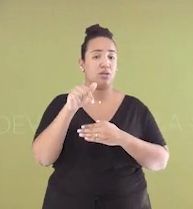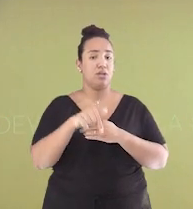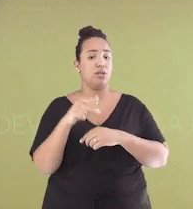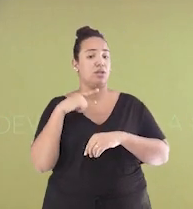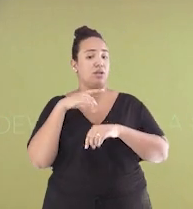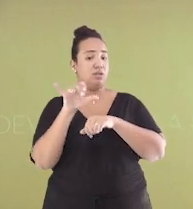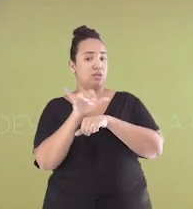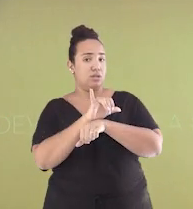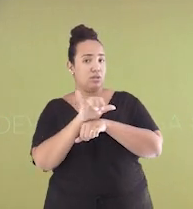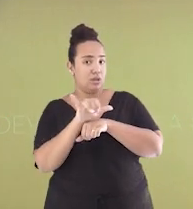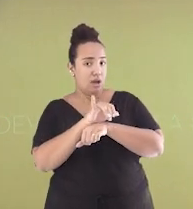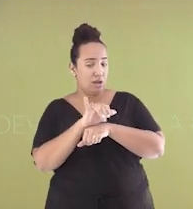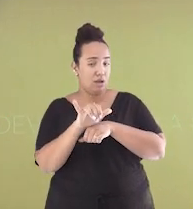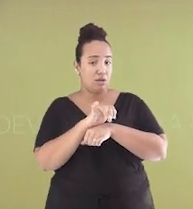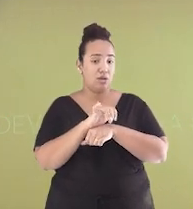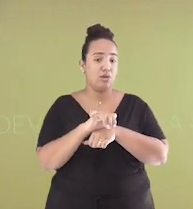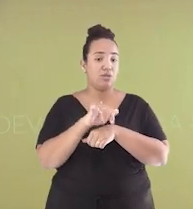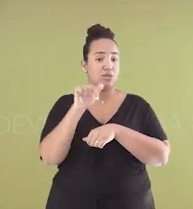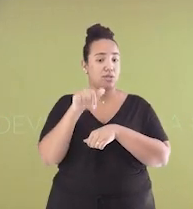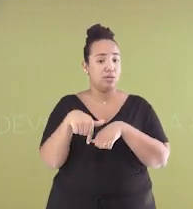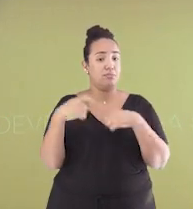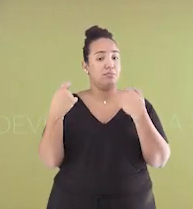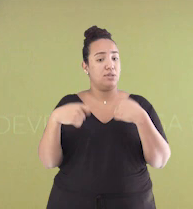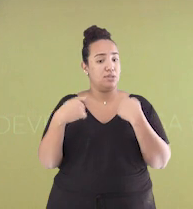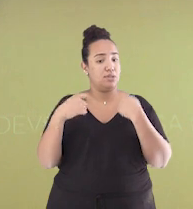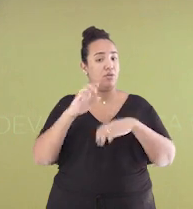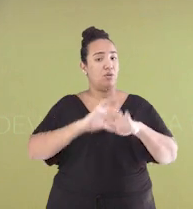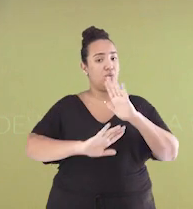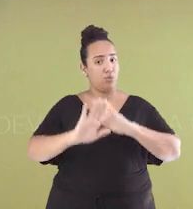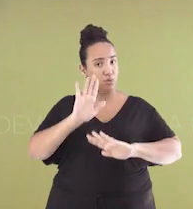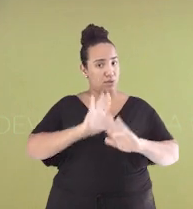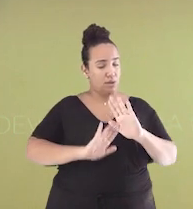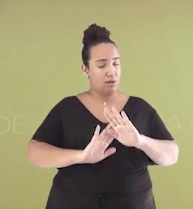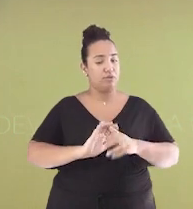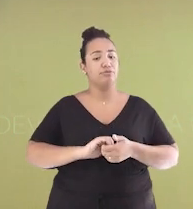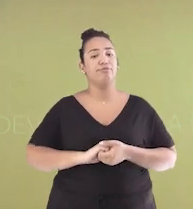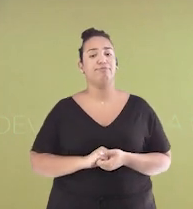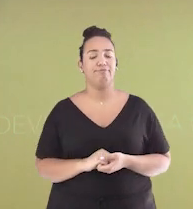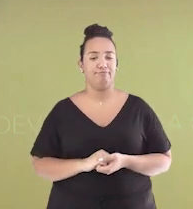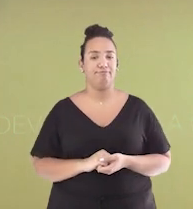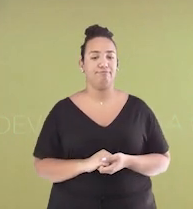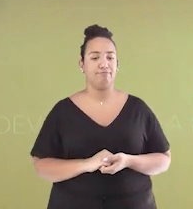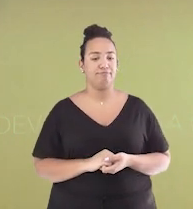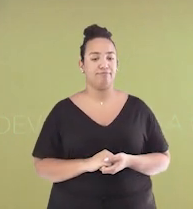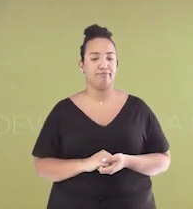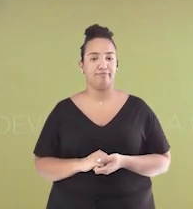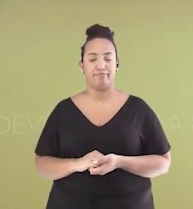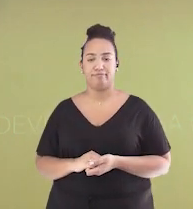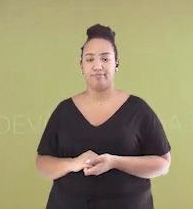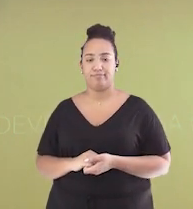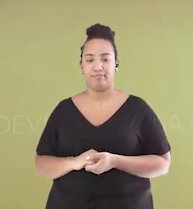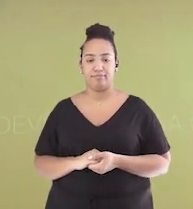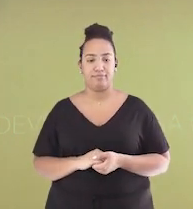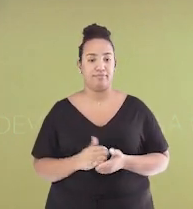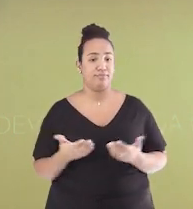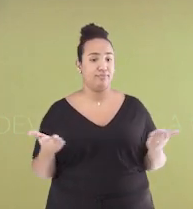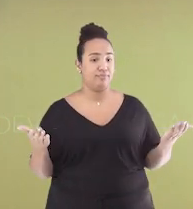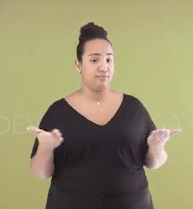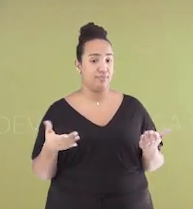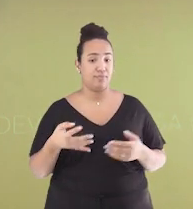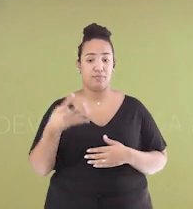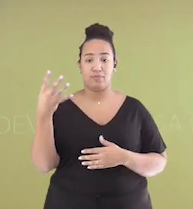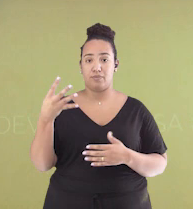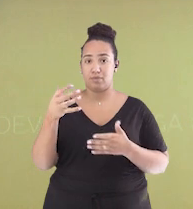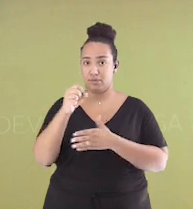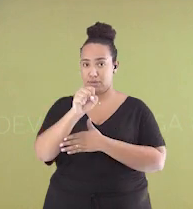2 bicos, pelo que carecia muita cautela e caldo de galinha. Agora vamos para a questão